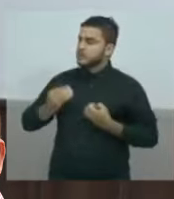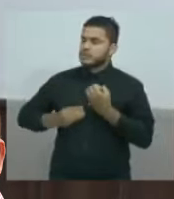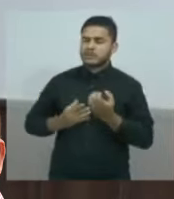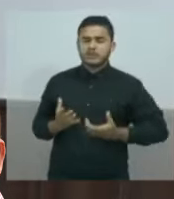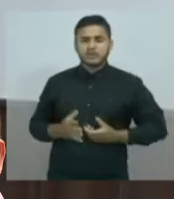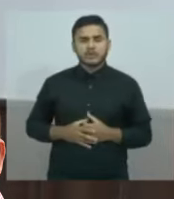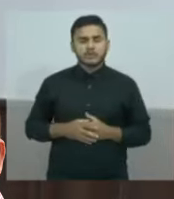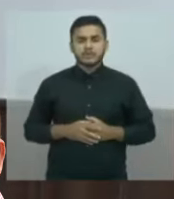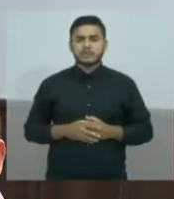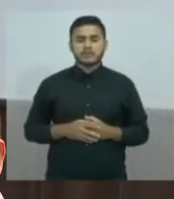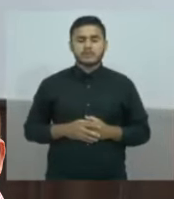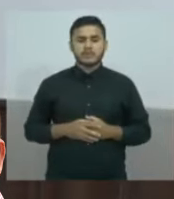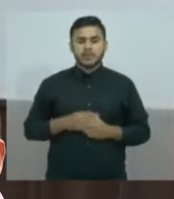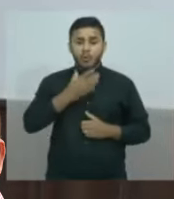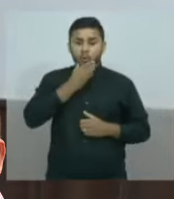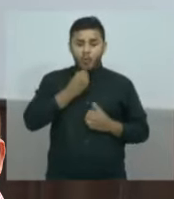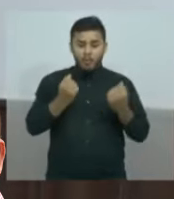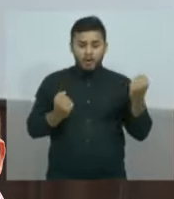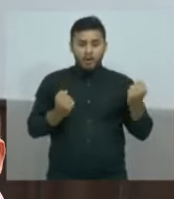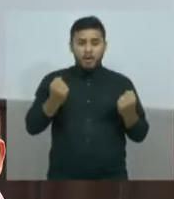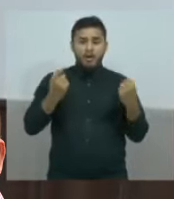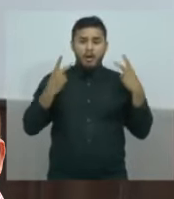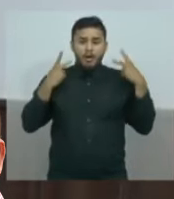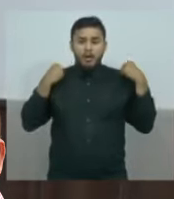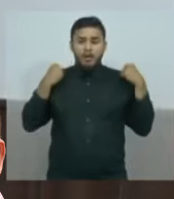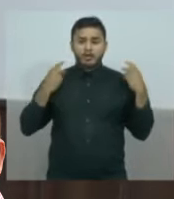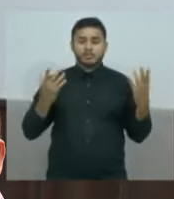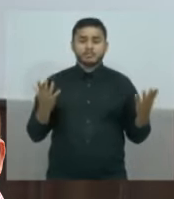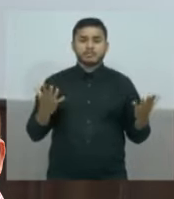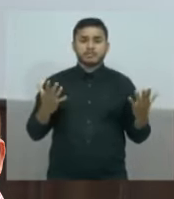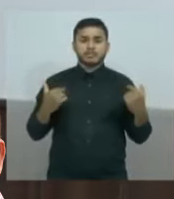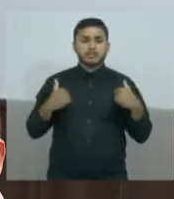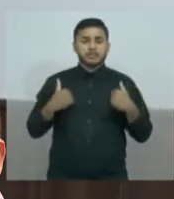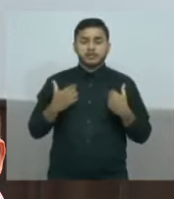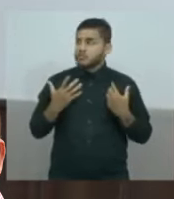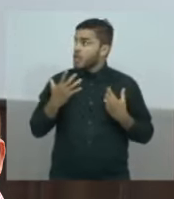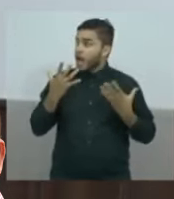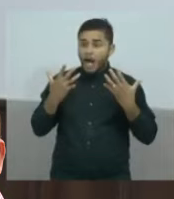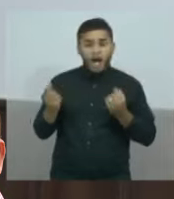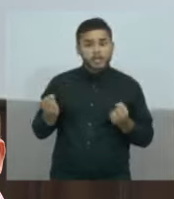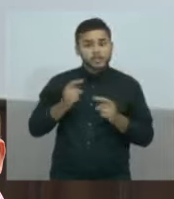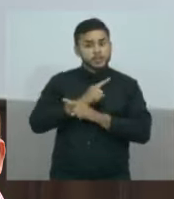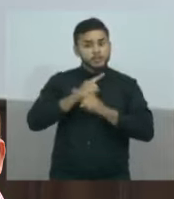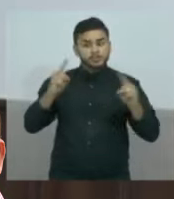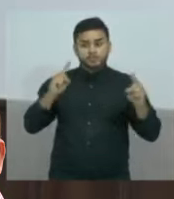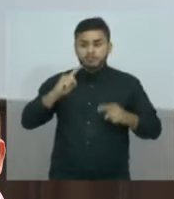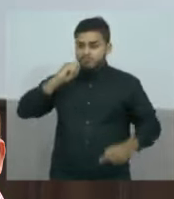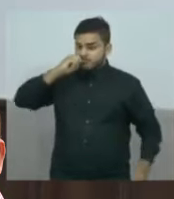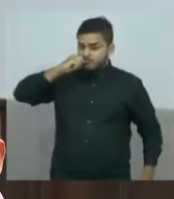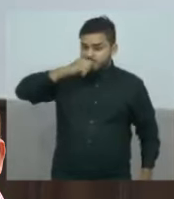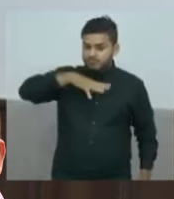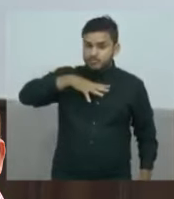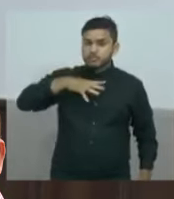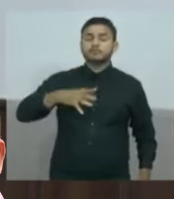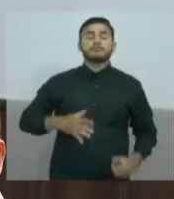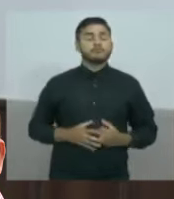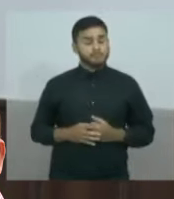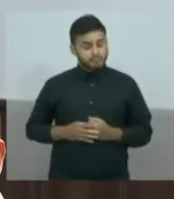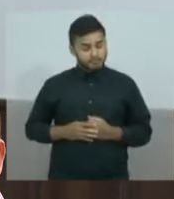isso? Vem desse reforço à intolerância, desse pensamento